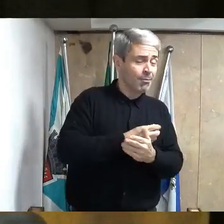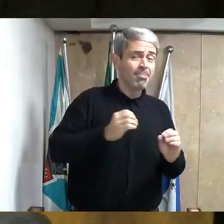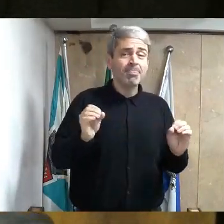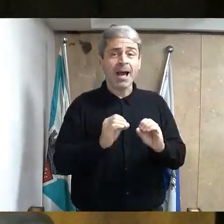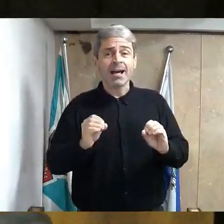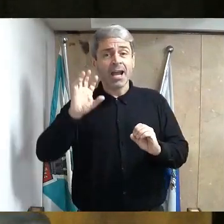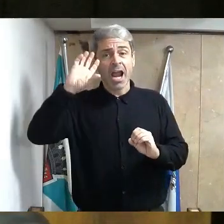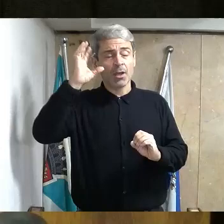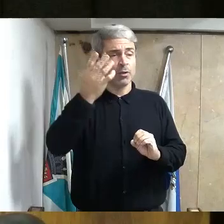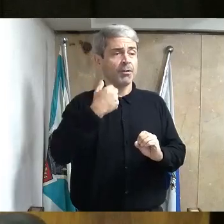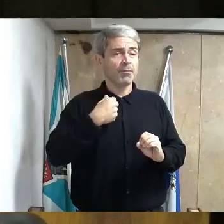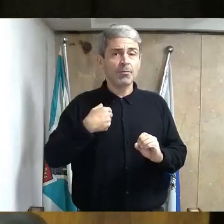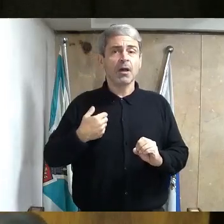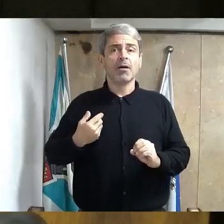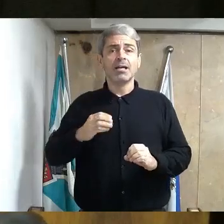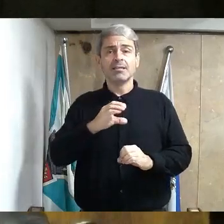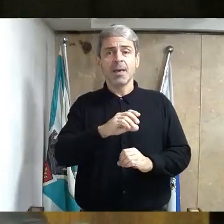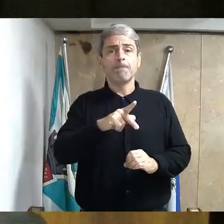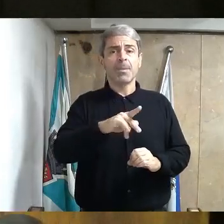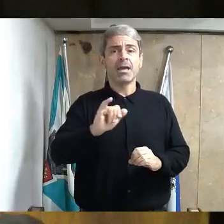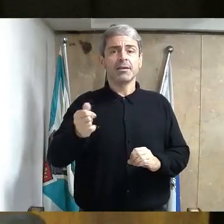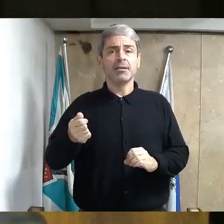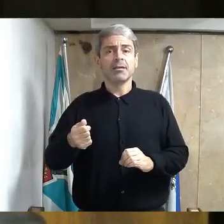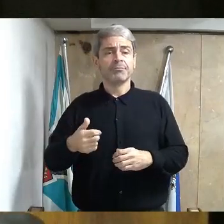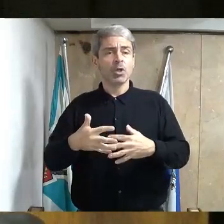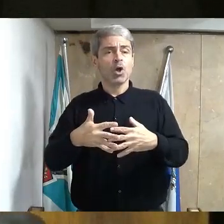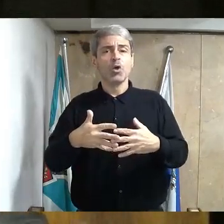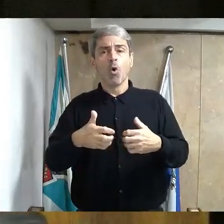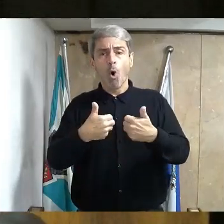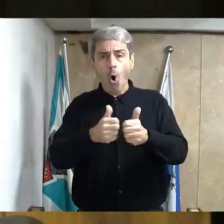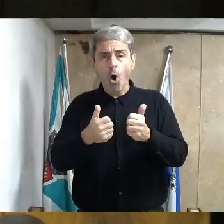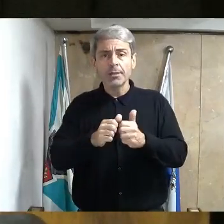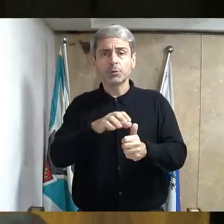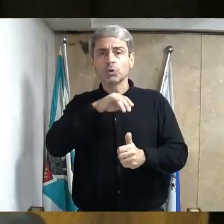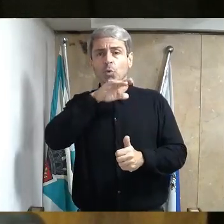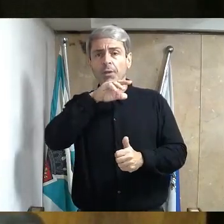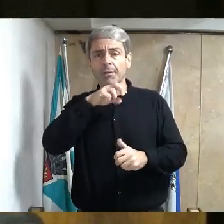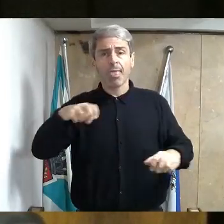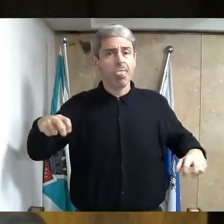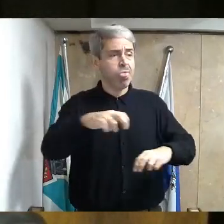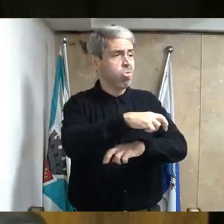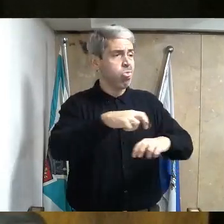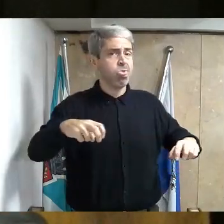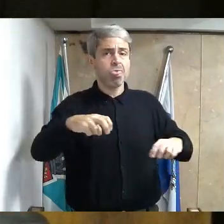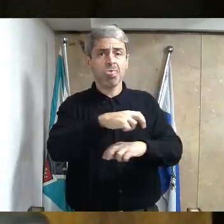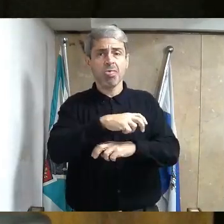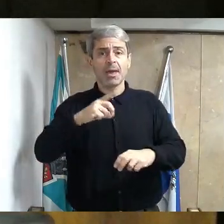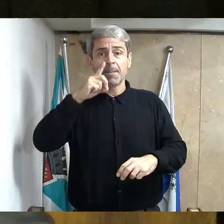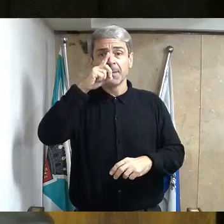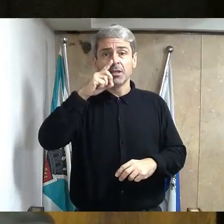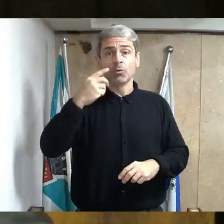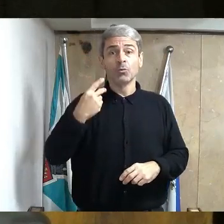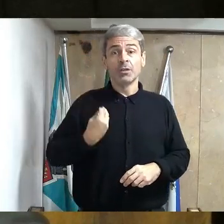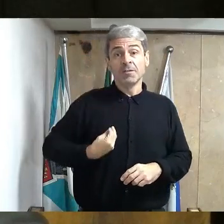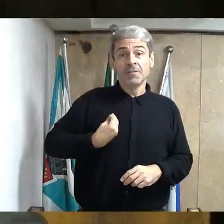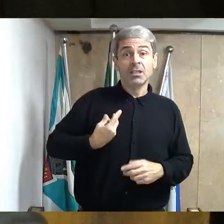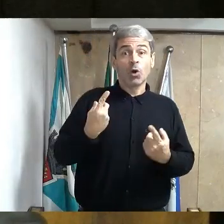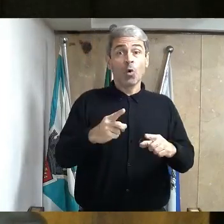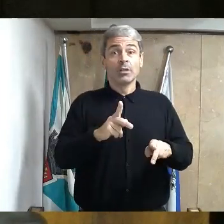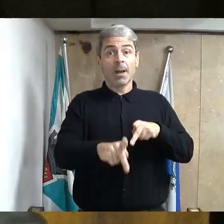vamos apreender os ônibus irregulares, ônibus botando risco a vida das pessoas da nossa cidade. Você dê a parte ao vereador